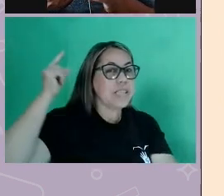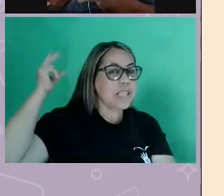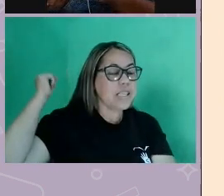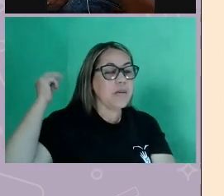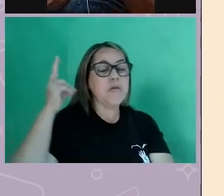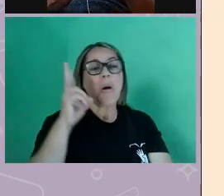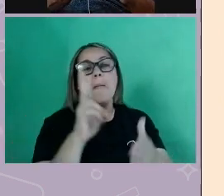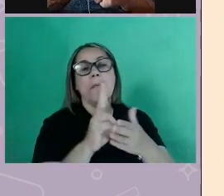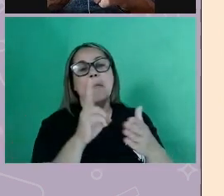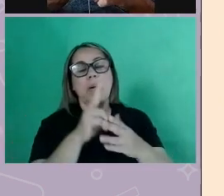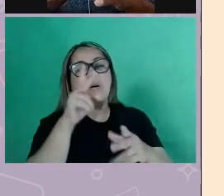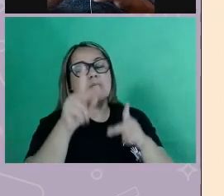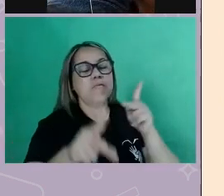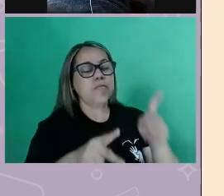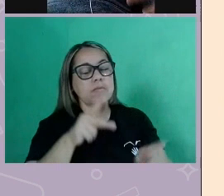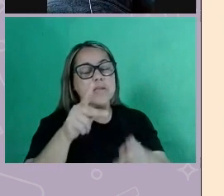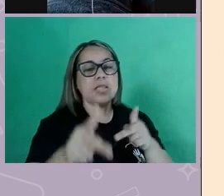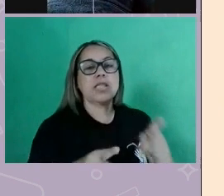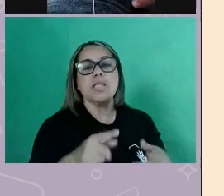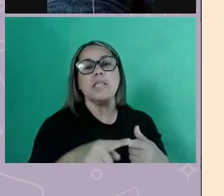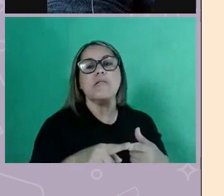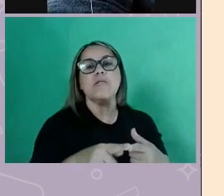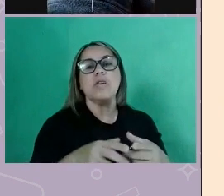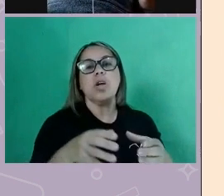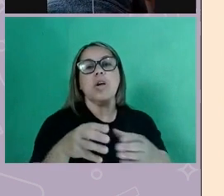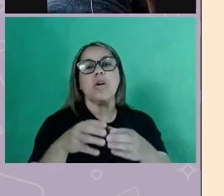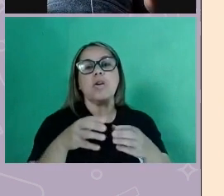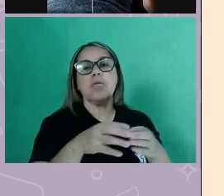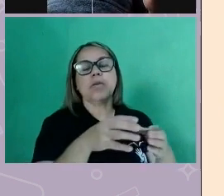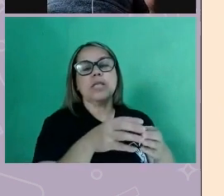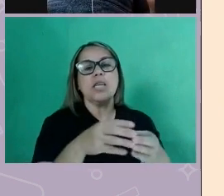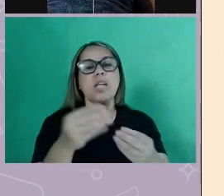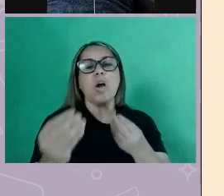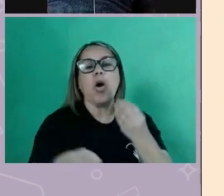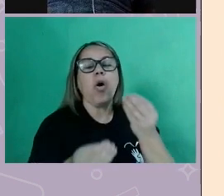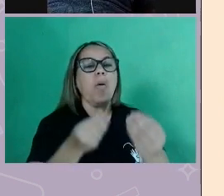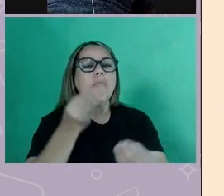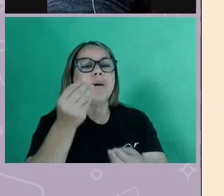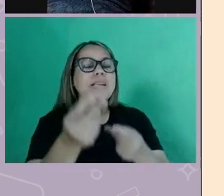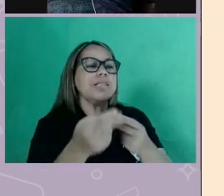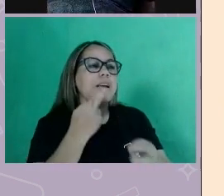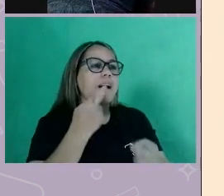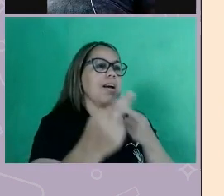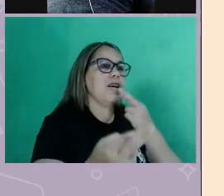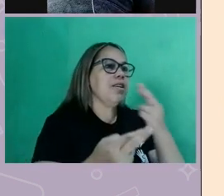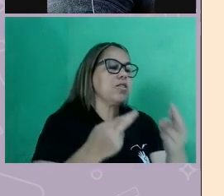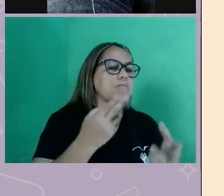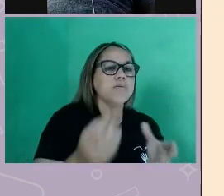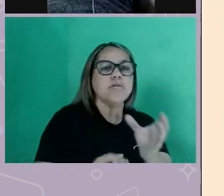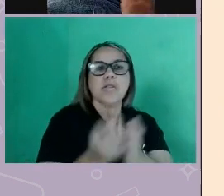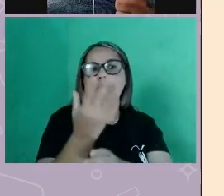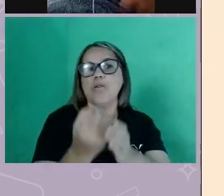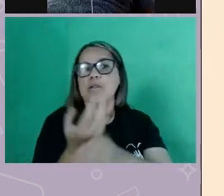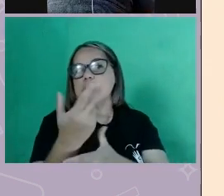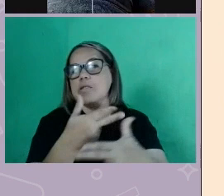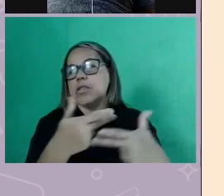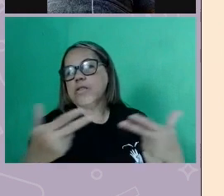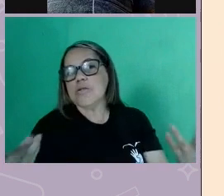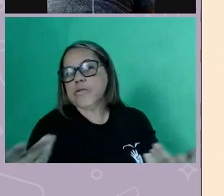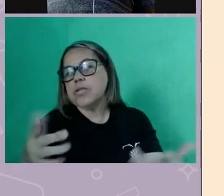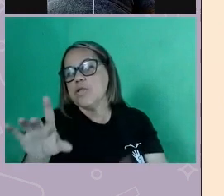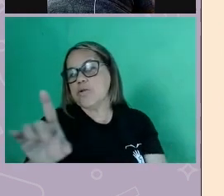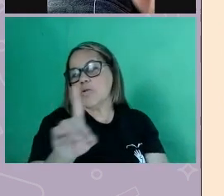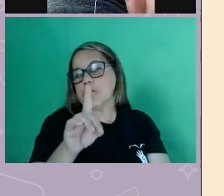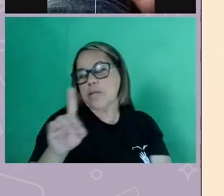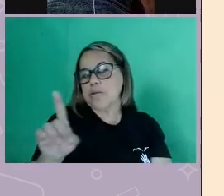comunidades tradicionais é a maneira como eles respondem suas perguntas a respeito da origem das coisas dos deuses e do mundo